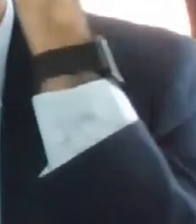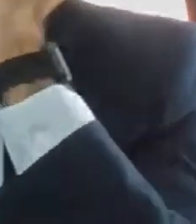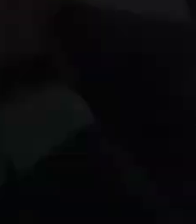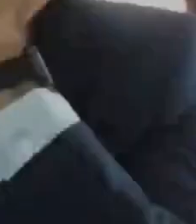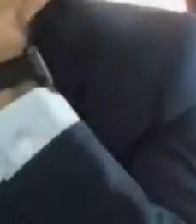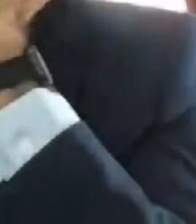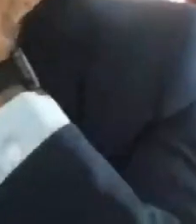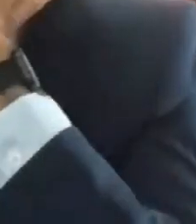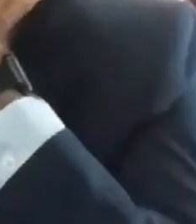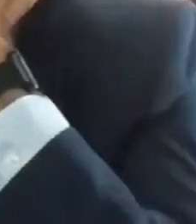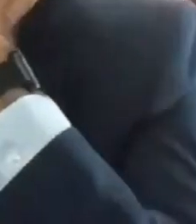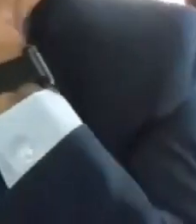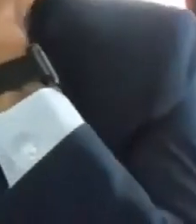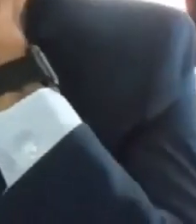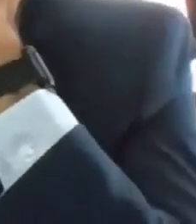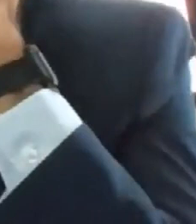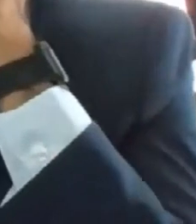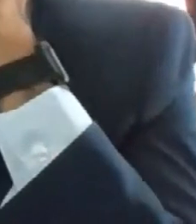Já.